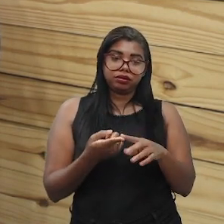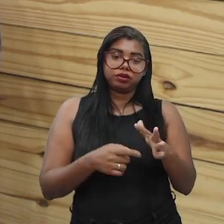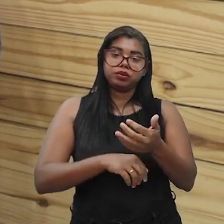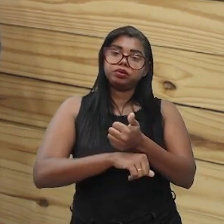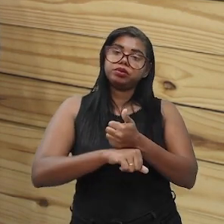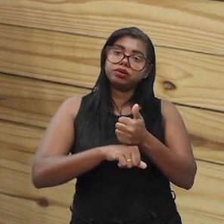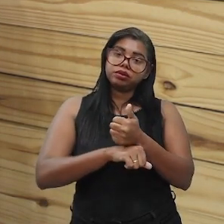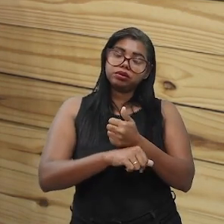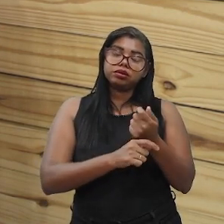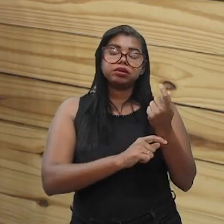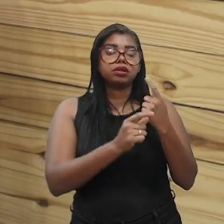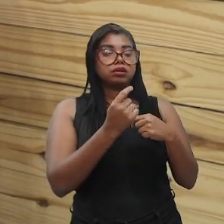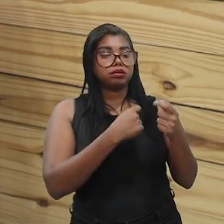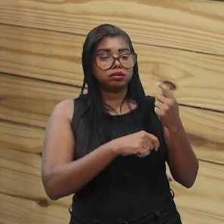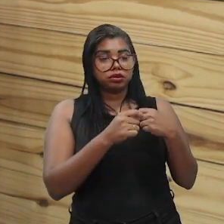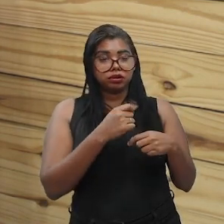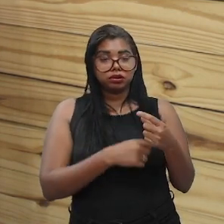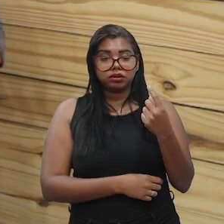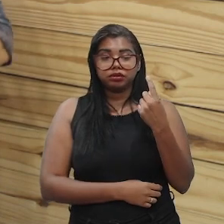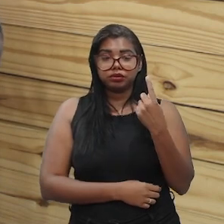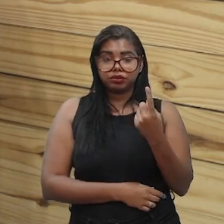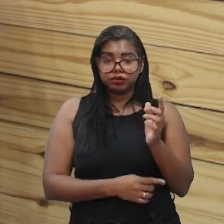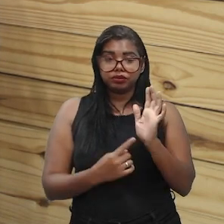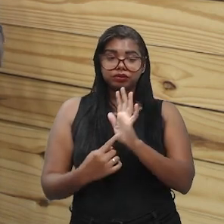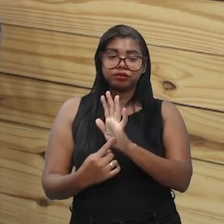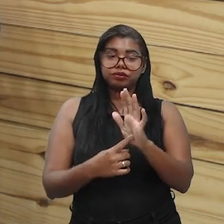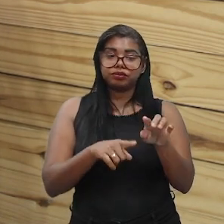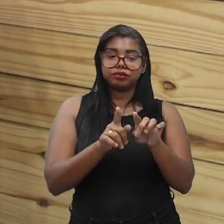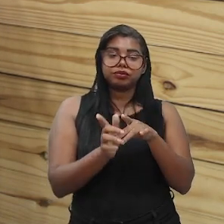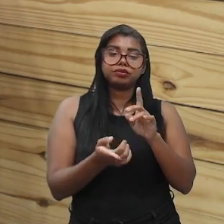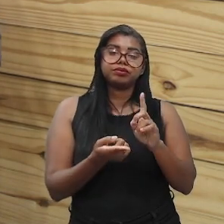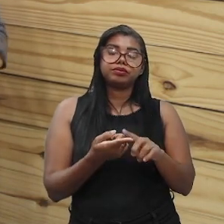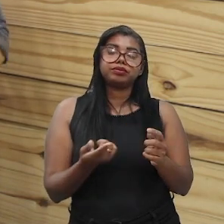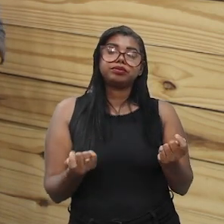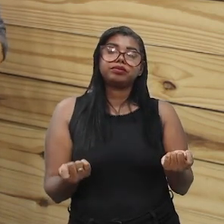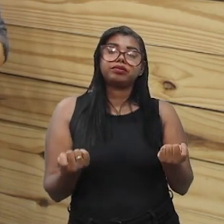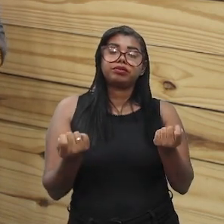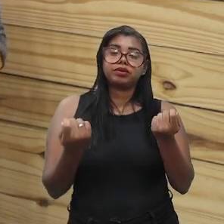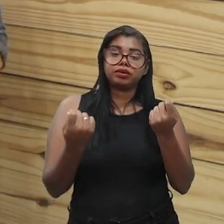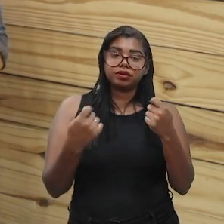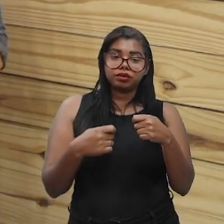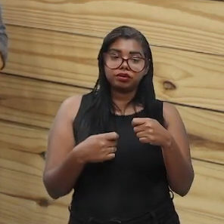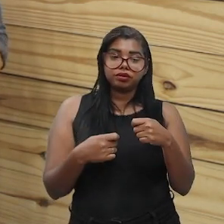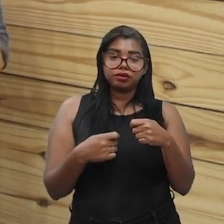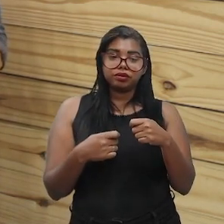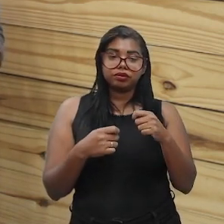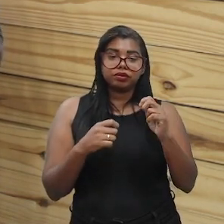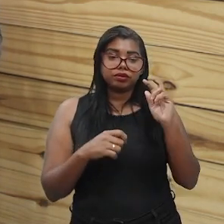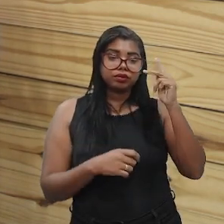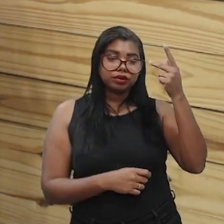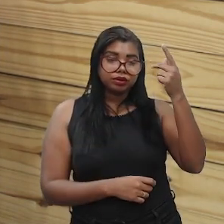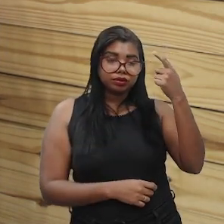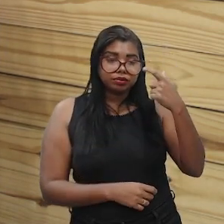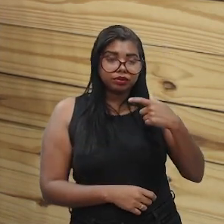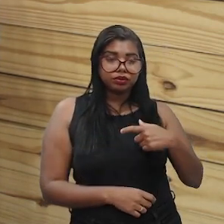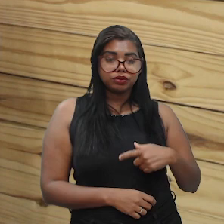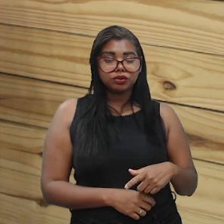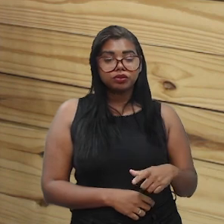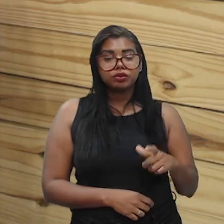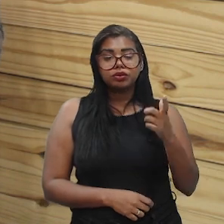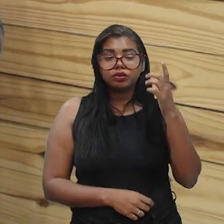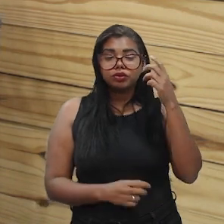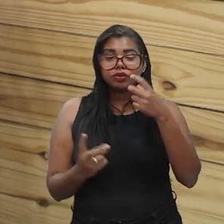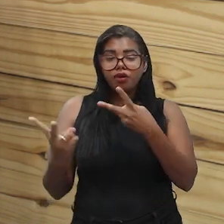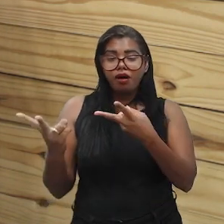profissional da administração, e uma delas é o que a gente chama de competência intrapessoal, que é quando o profissional consegue